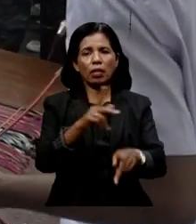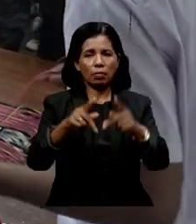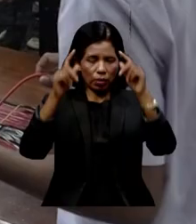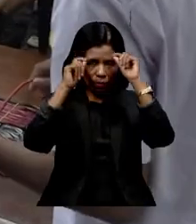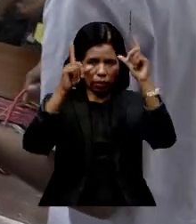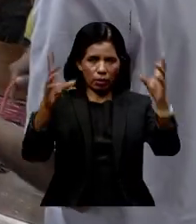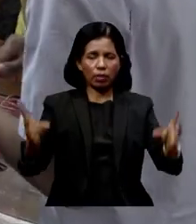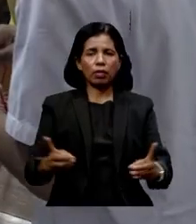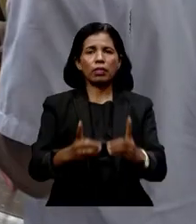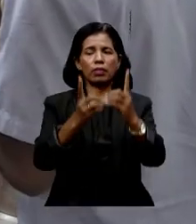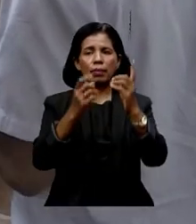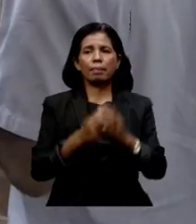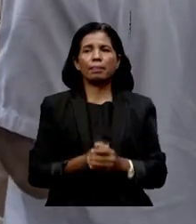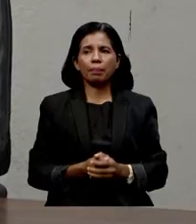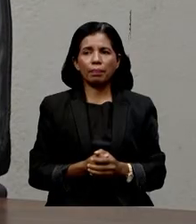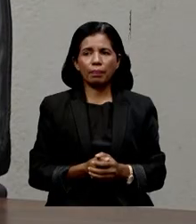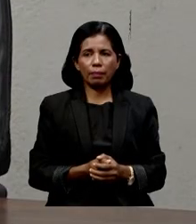Timor-Leste, Asoro. Lihusi